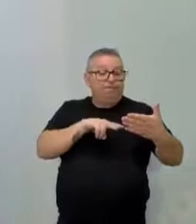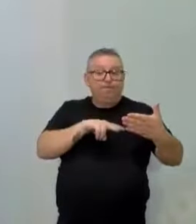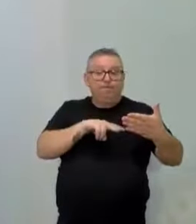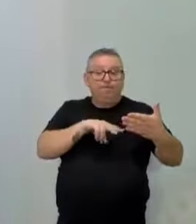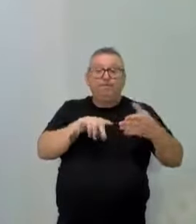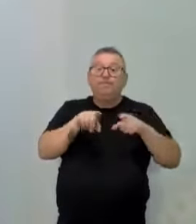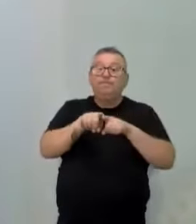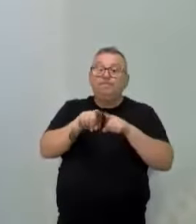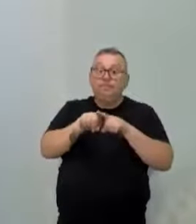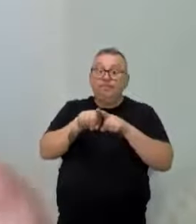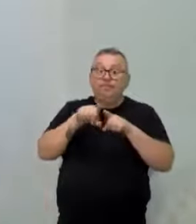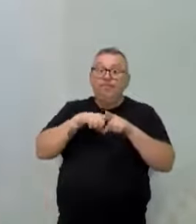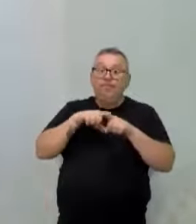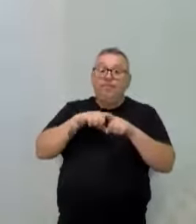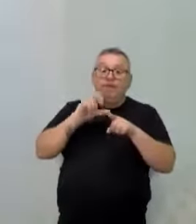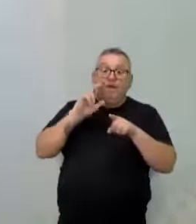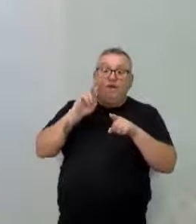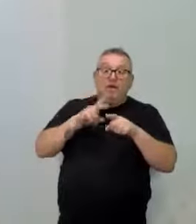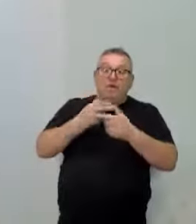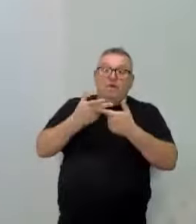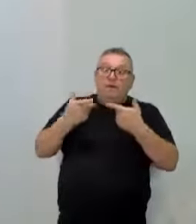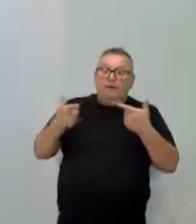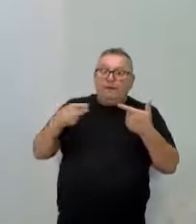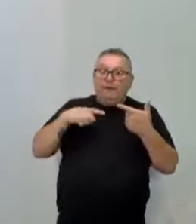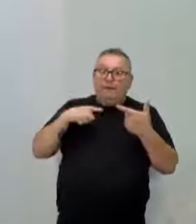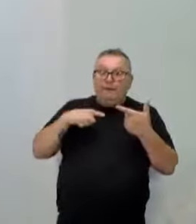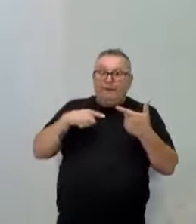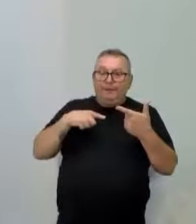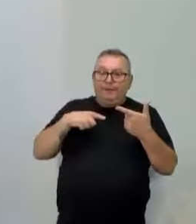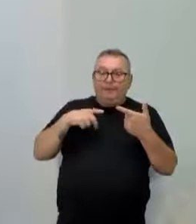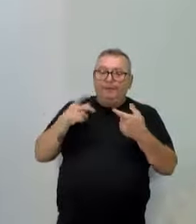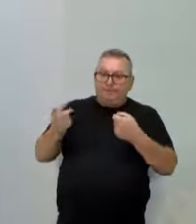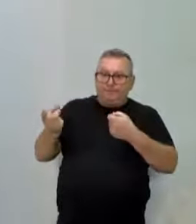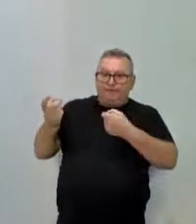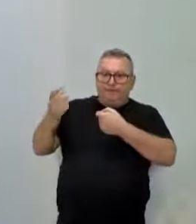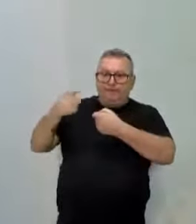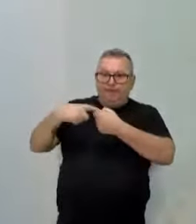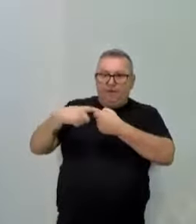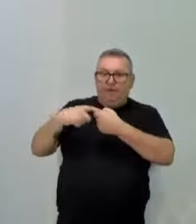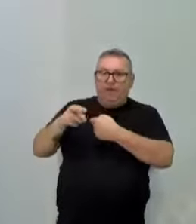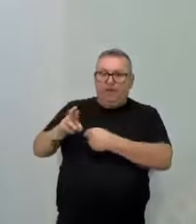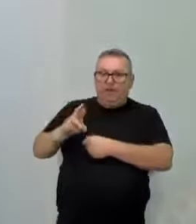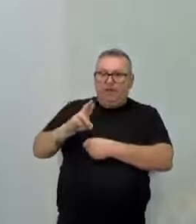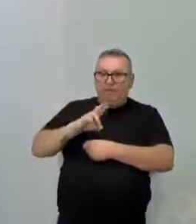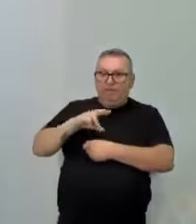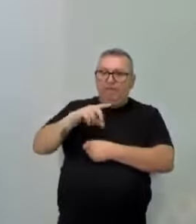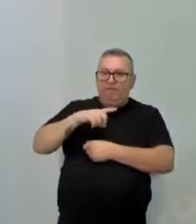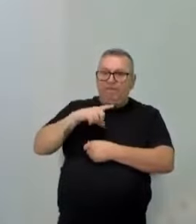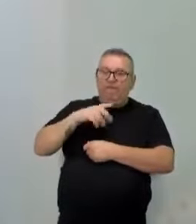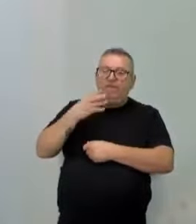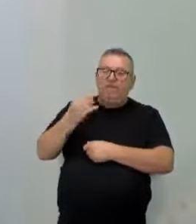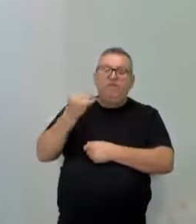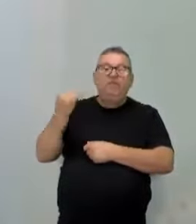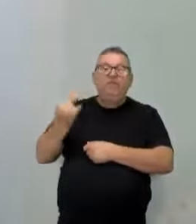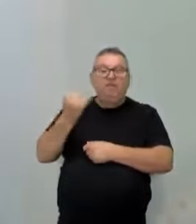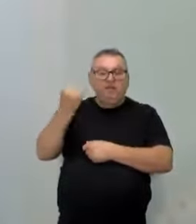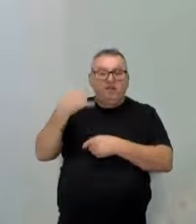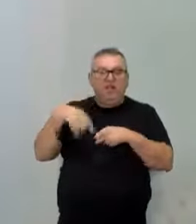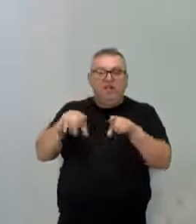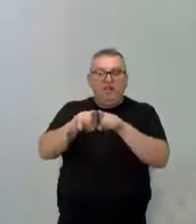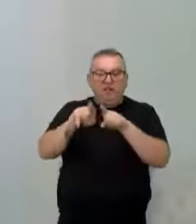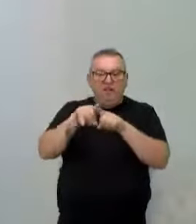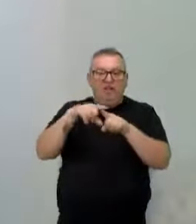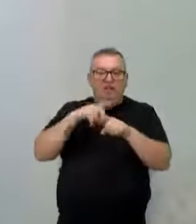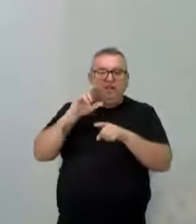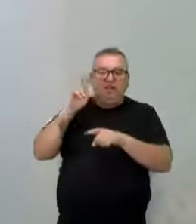da rubrica, para que esse diálogo seja alimentado. Então, as devolutivas têm aqui um insumo muito importante. Então, a